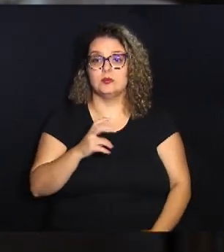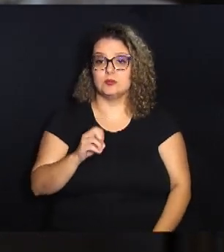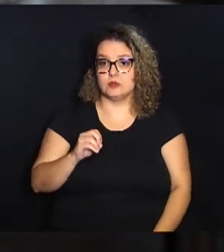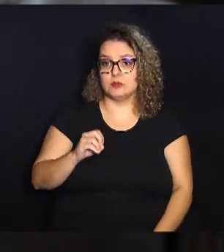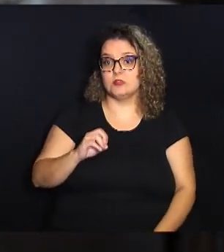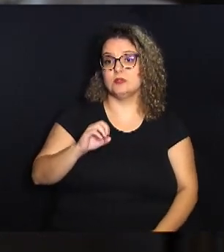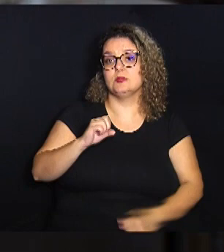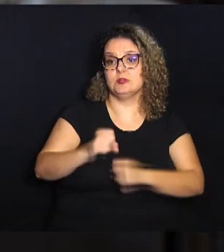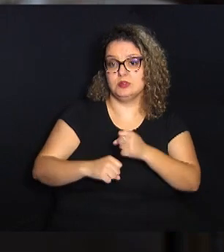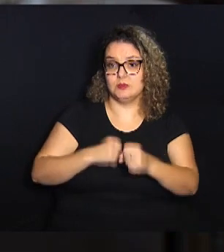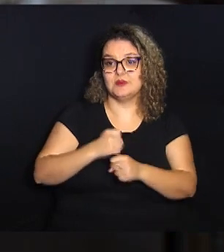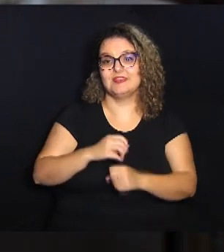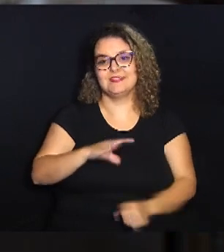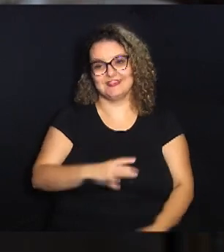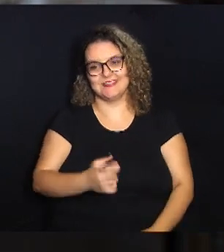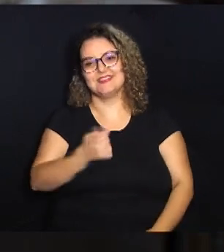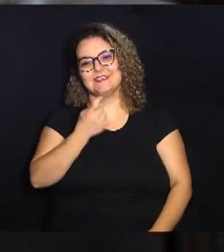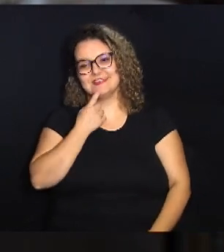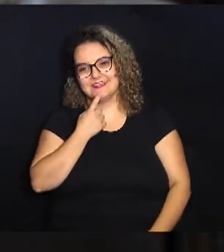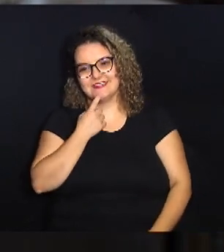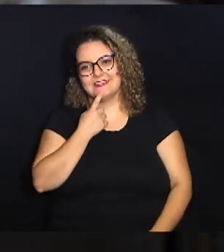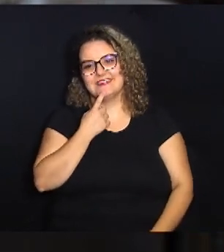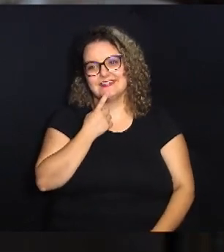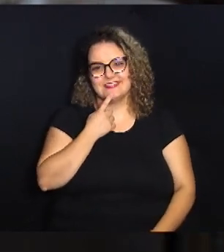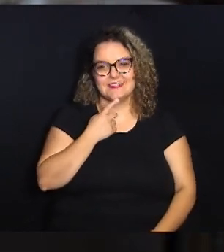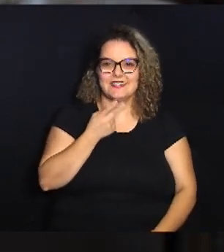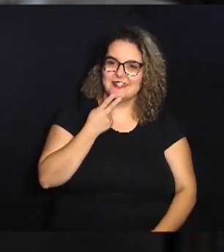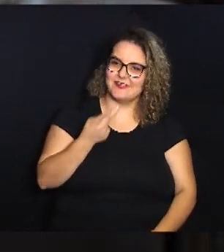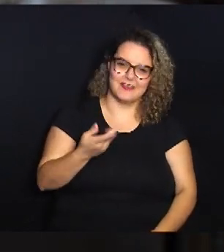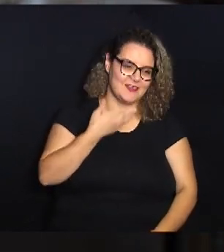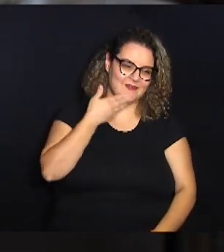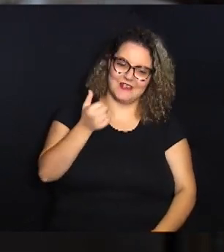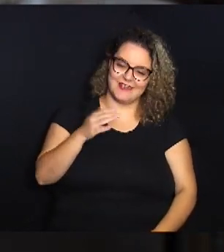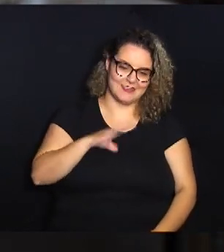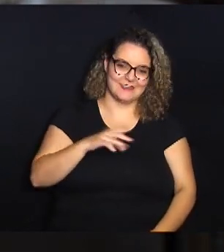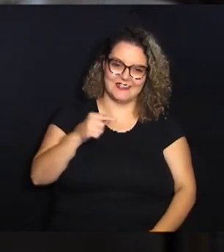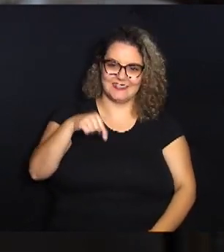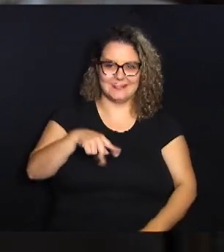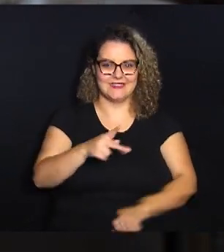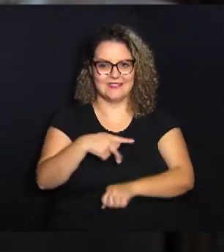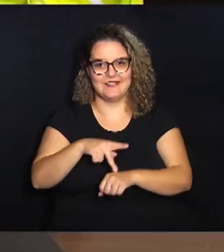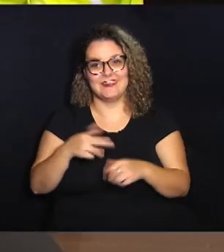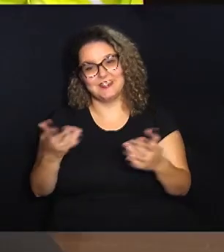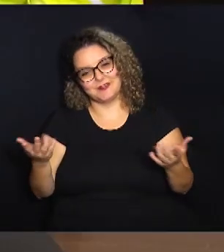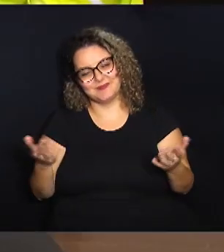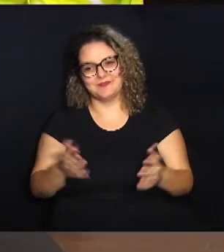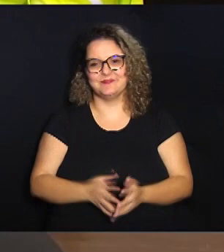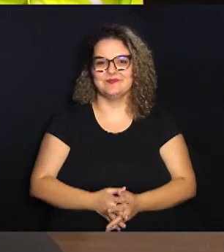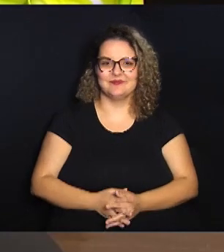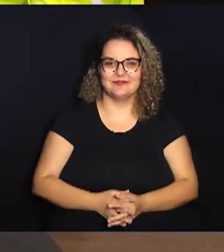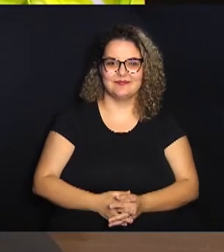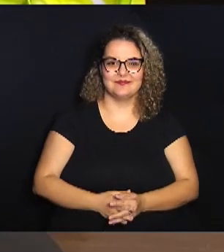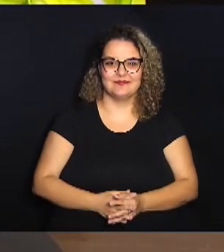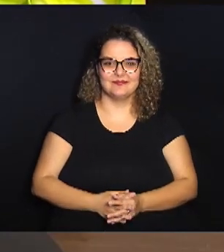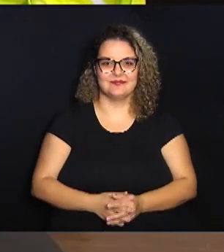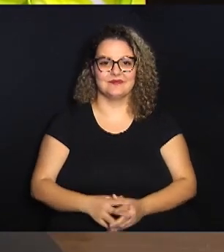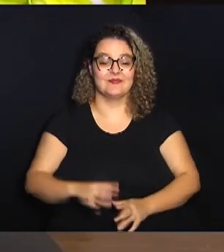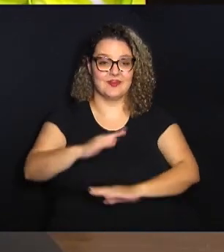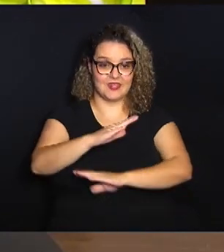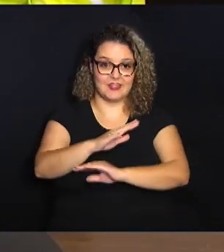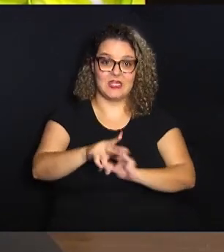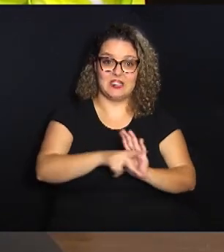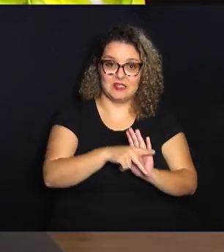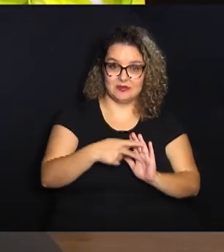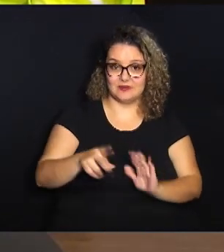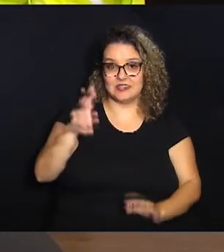250 anos da cidade de Campinas, que eu falo que é a melhor cidade desse país. Então, a Câmara, que faz parte